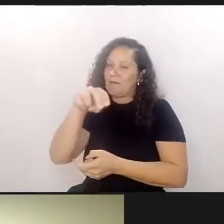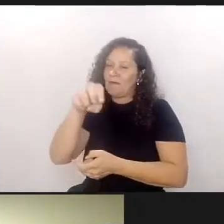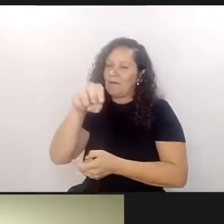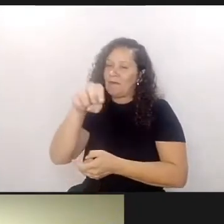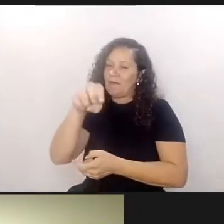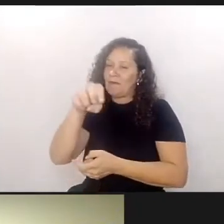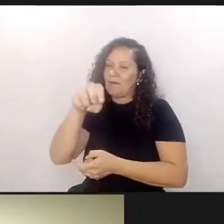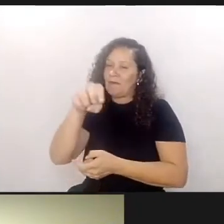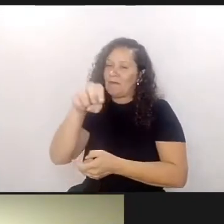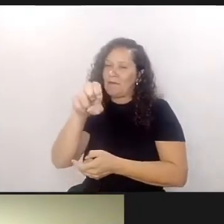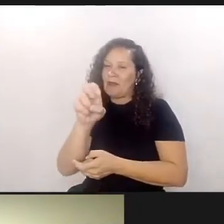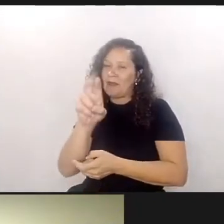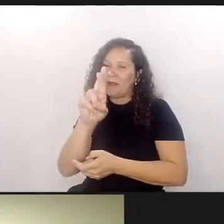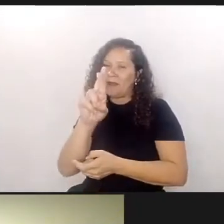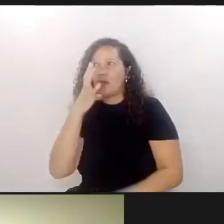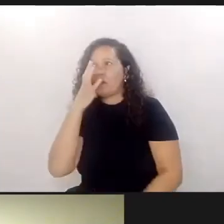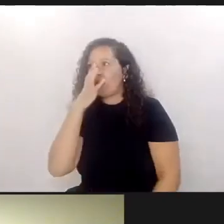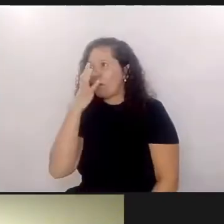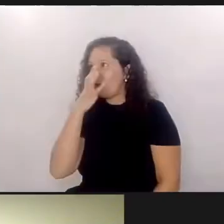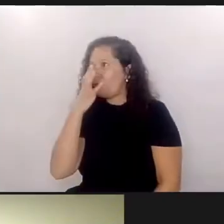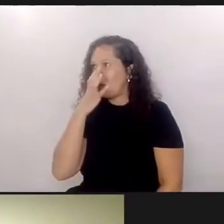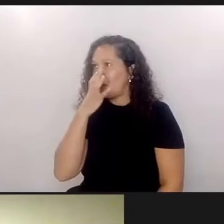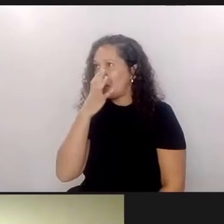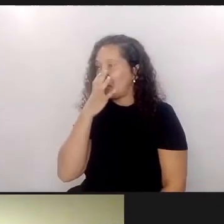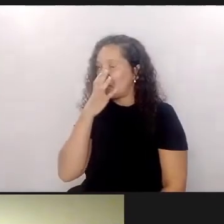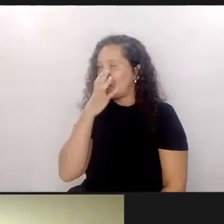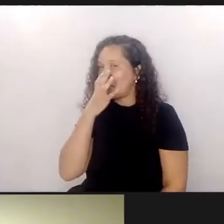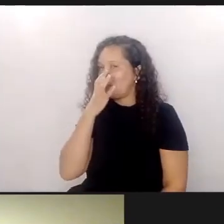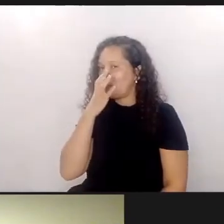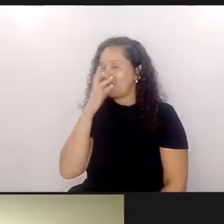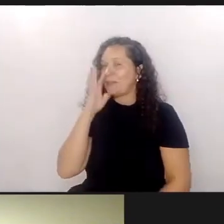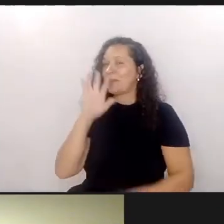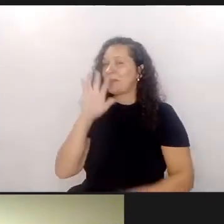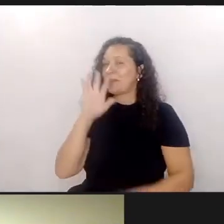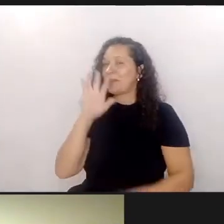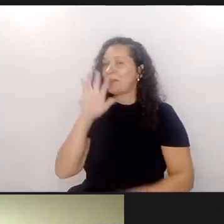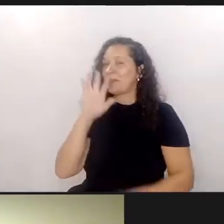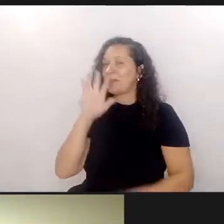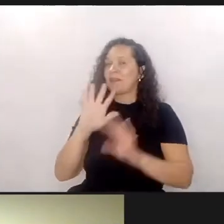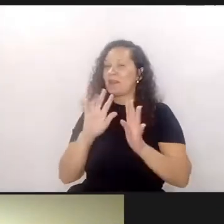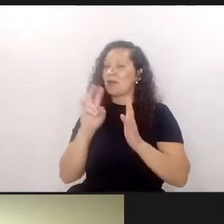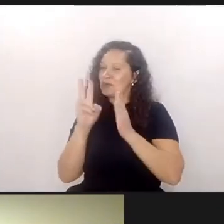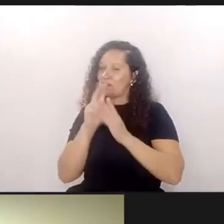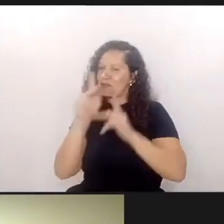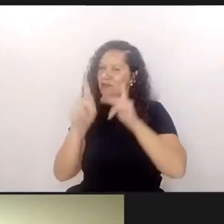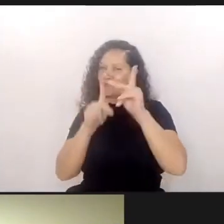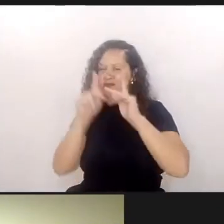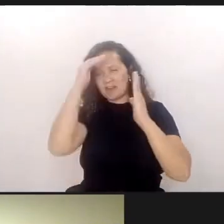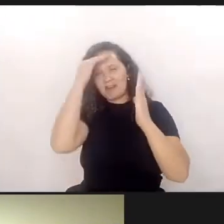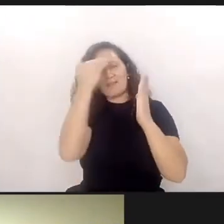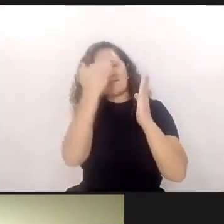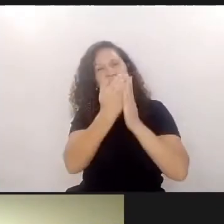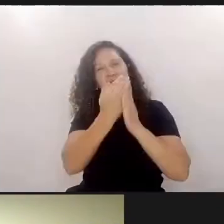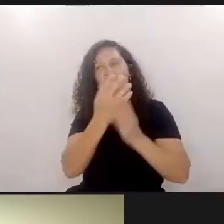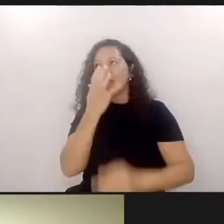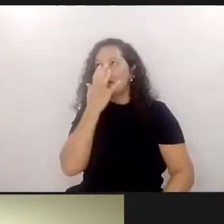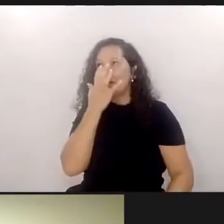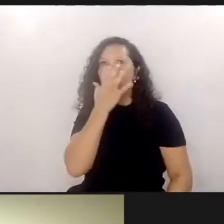indígenas, eles veneram a natureza, eles respeitam muito ela e vivem de